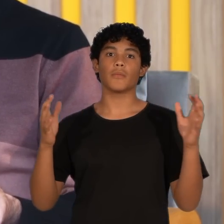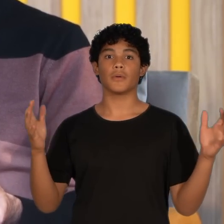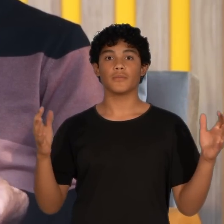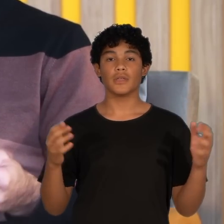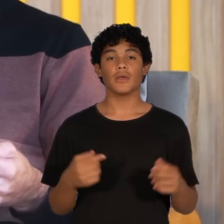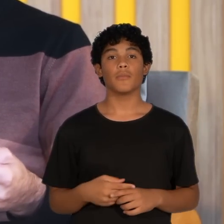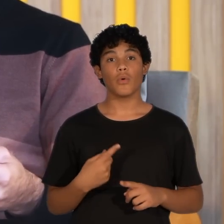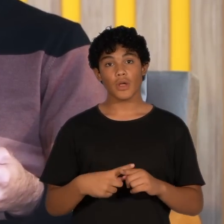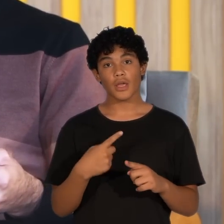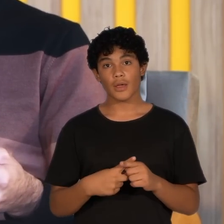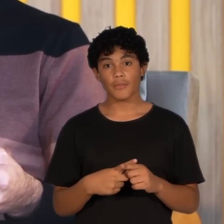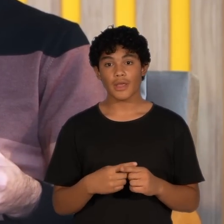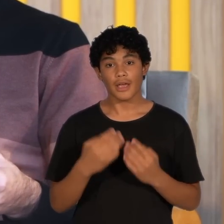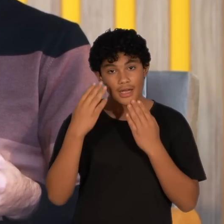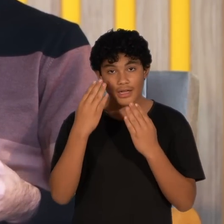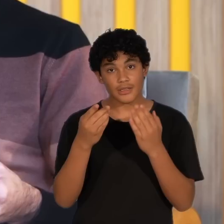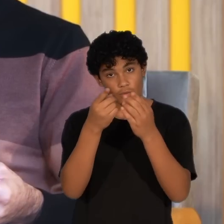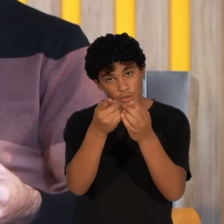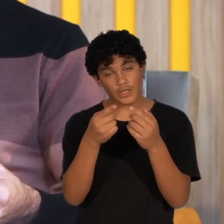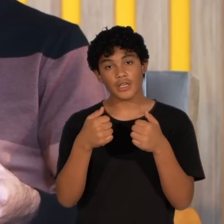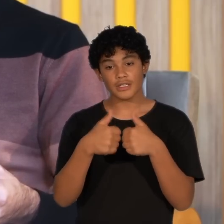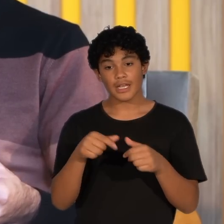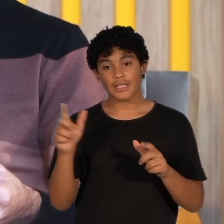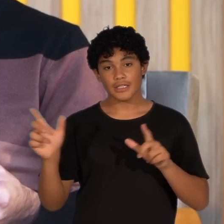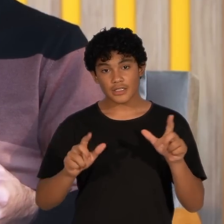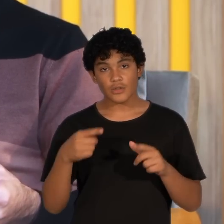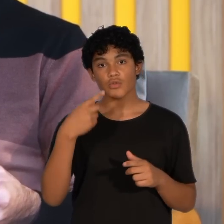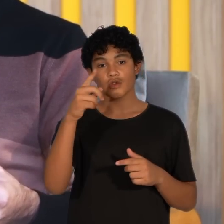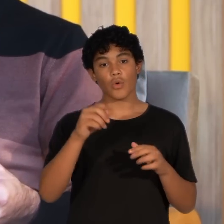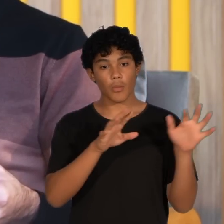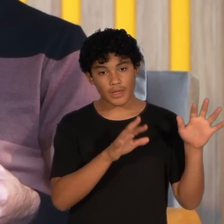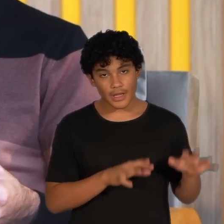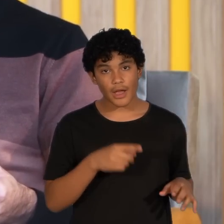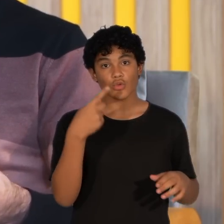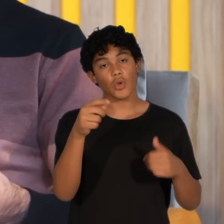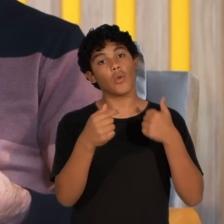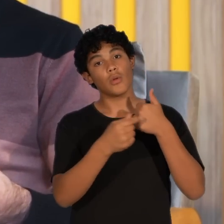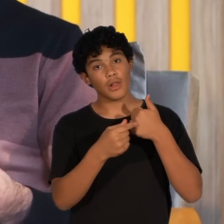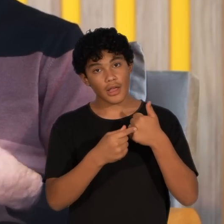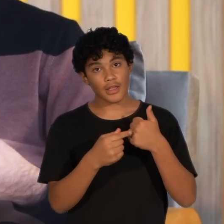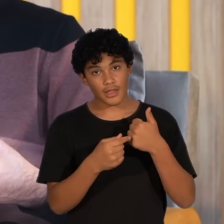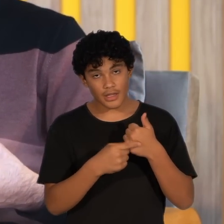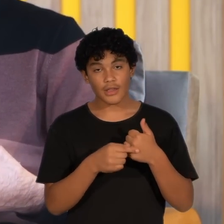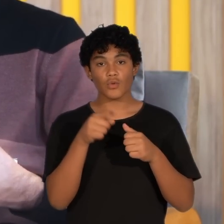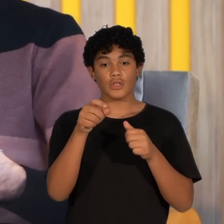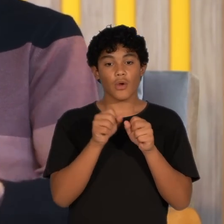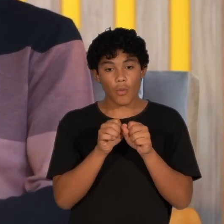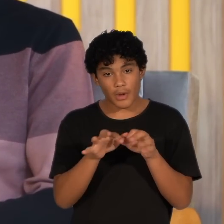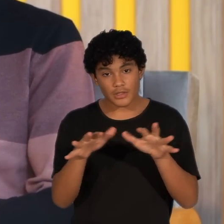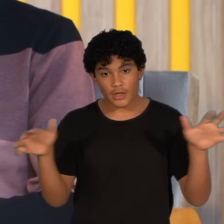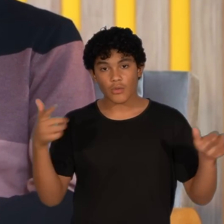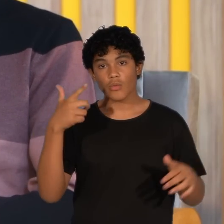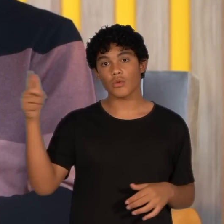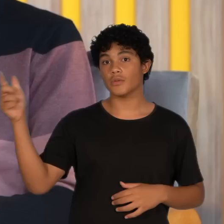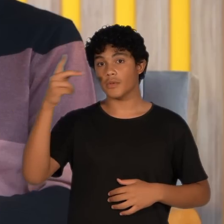acontecer. Porque é através da sua visualização, dos seus comentários, do seu like que você deixa aqui, de você